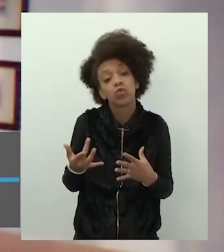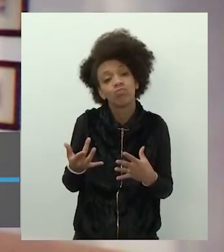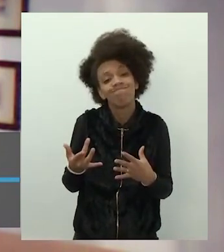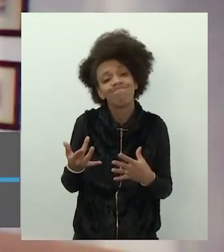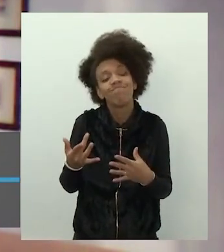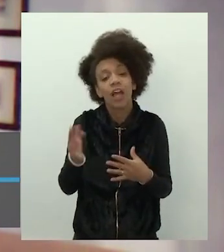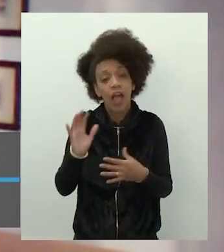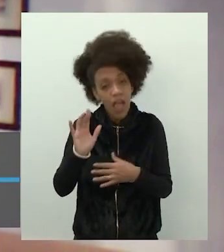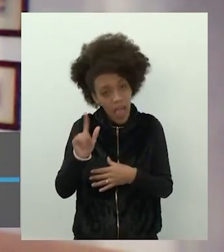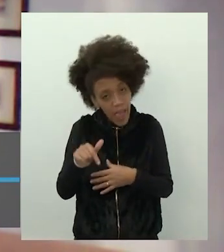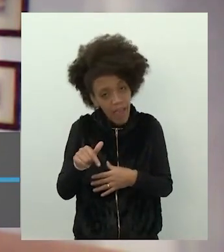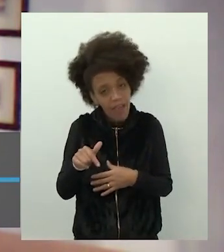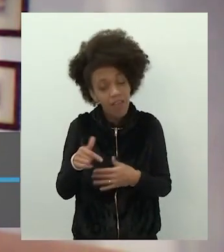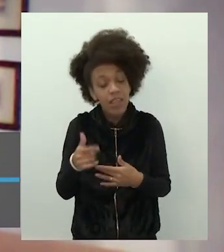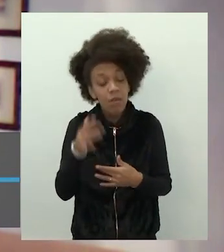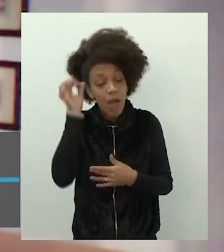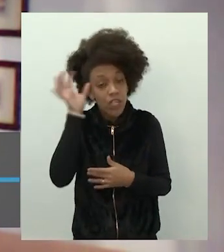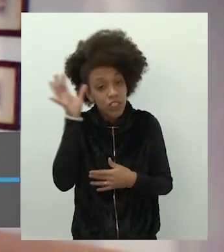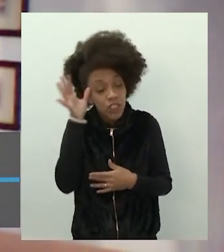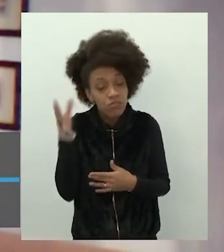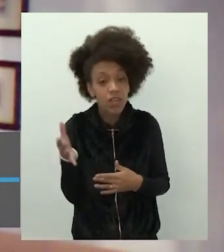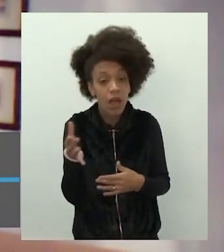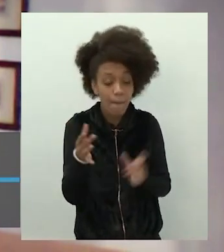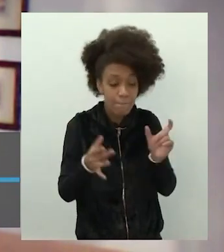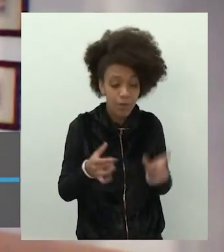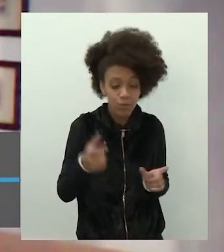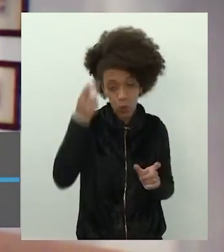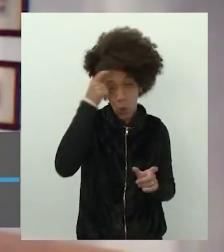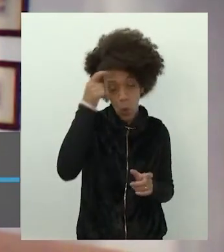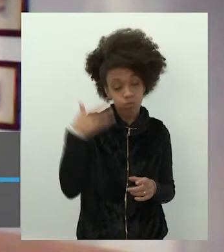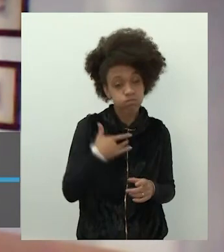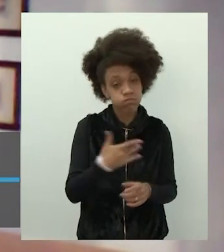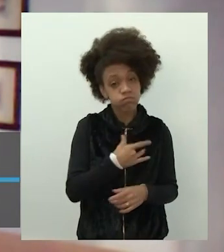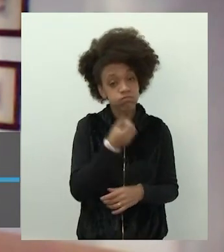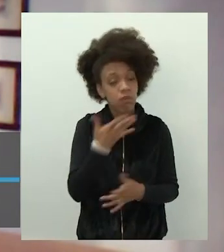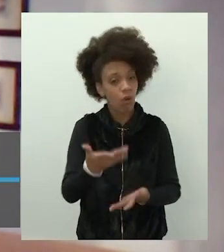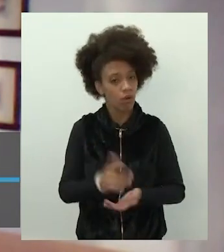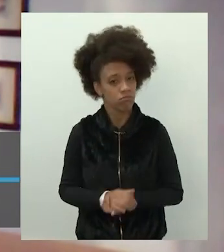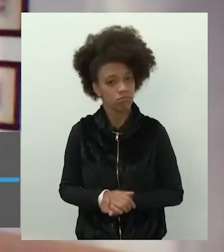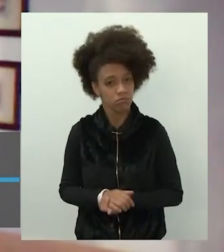imagine para quem é cognitivamente saudável.